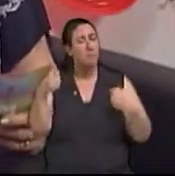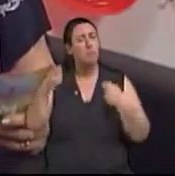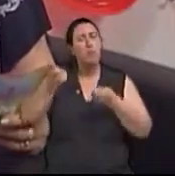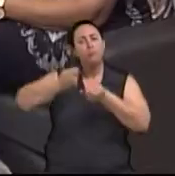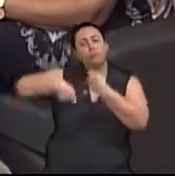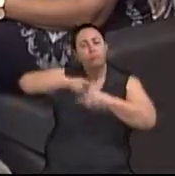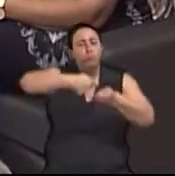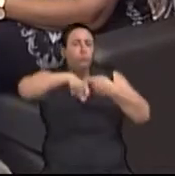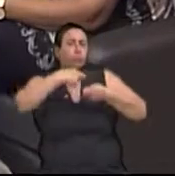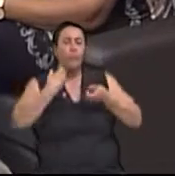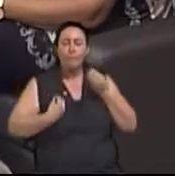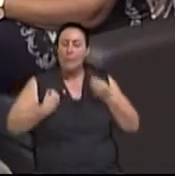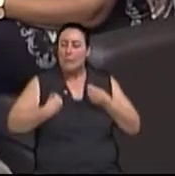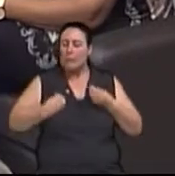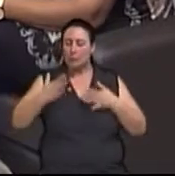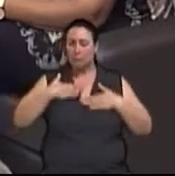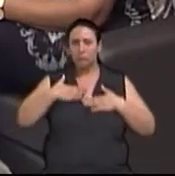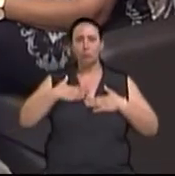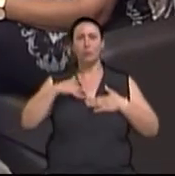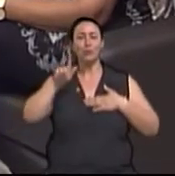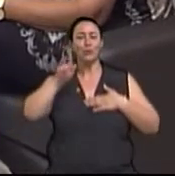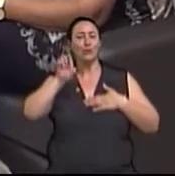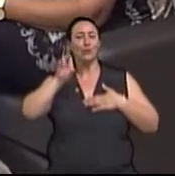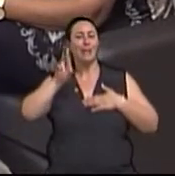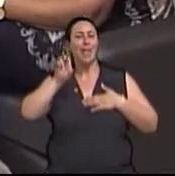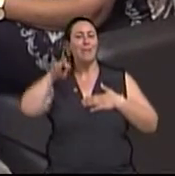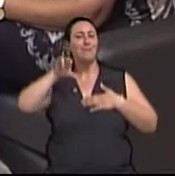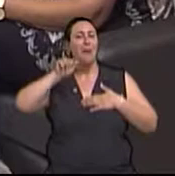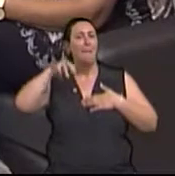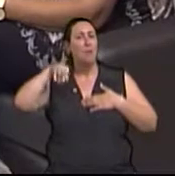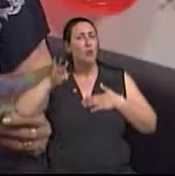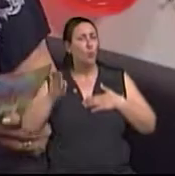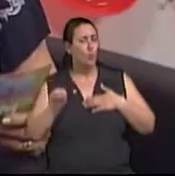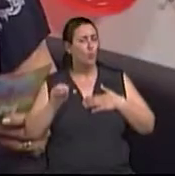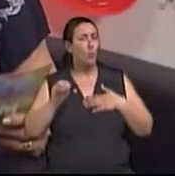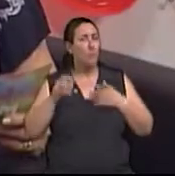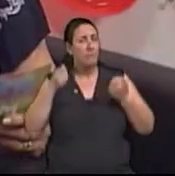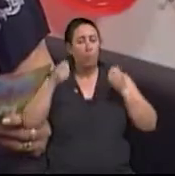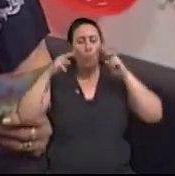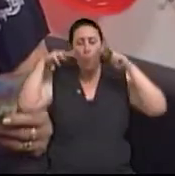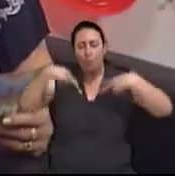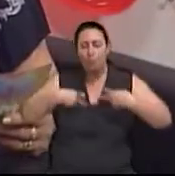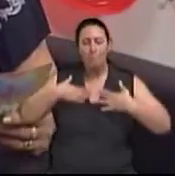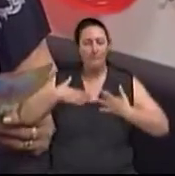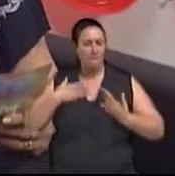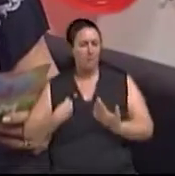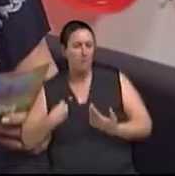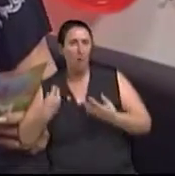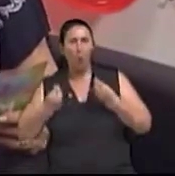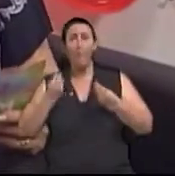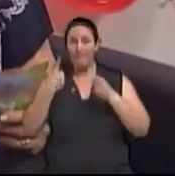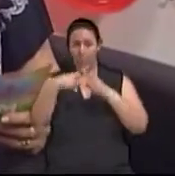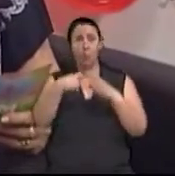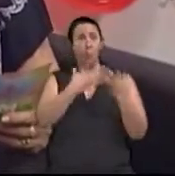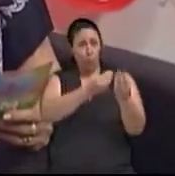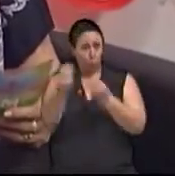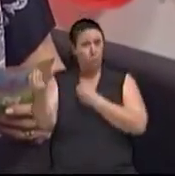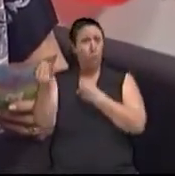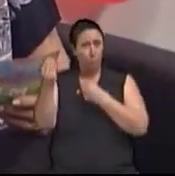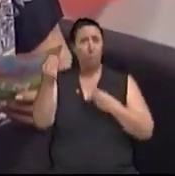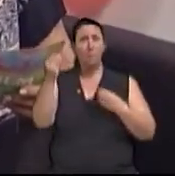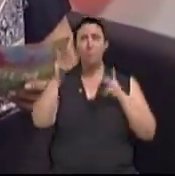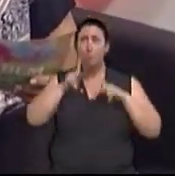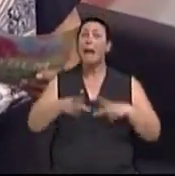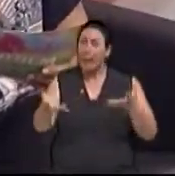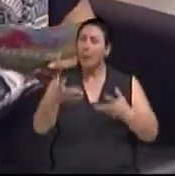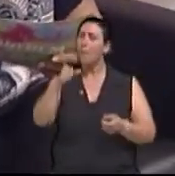gerenciamento da vida da gente porque todo mundo eu acho assim realmente é uma coisa incrível porque as pessoas querem os pais Vivendo